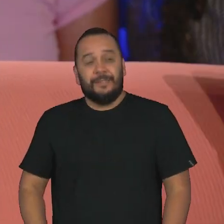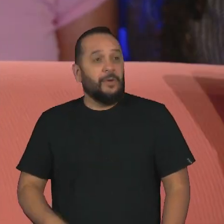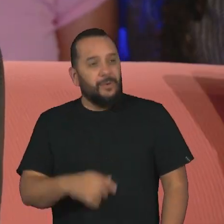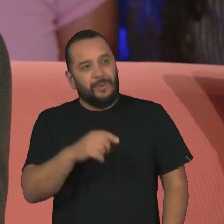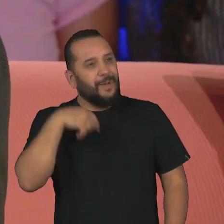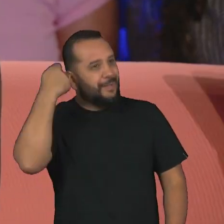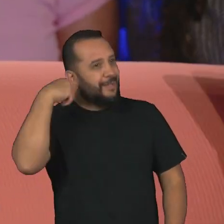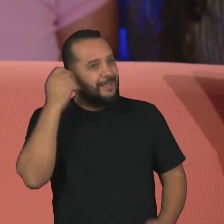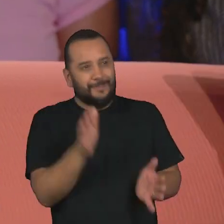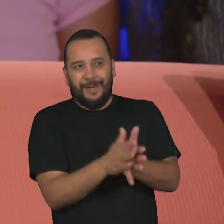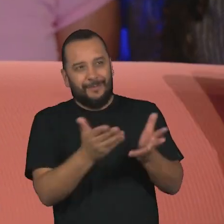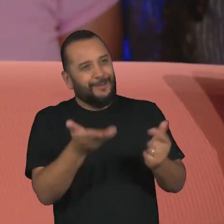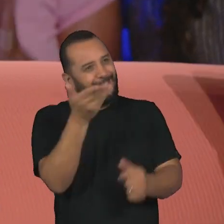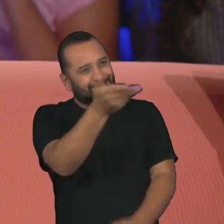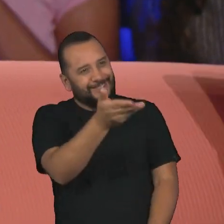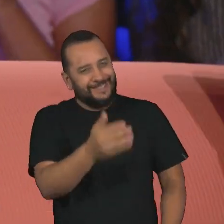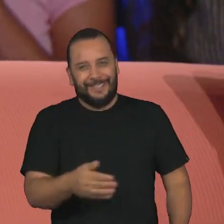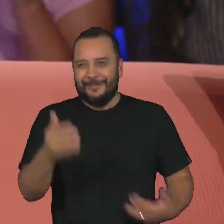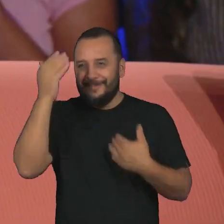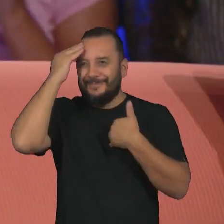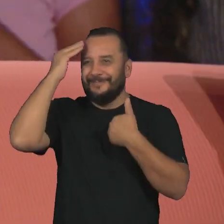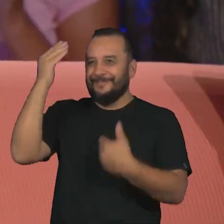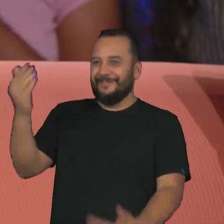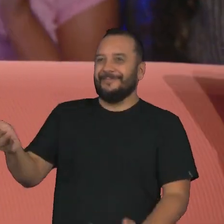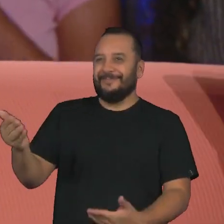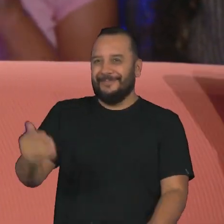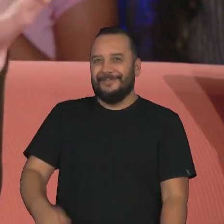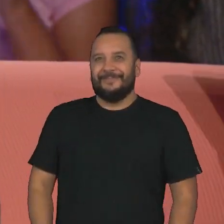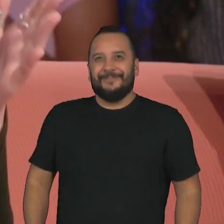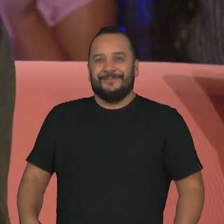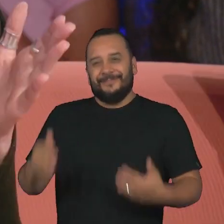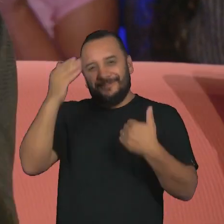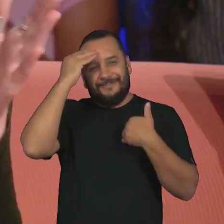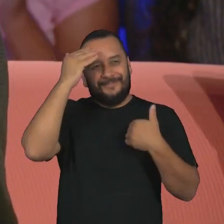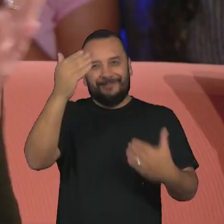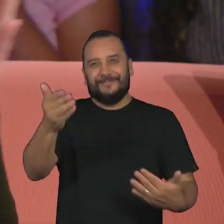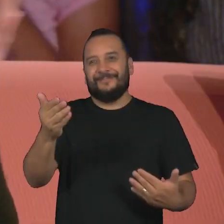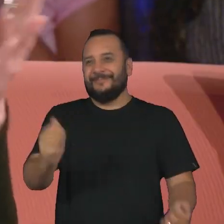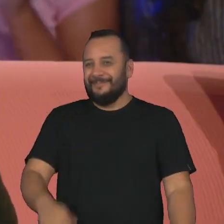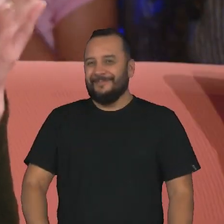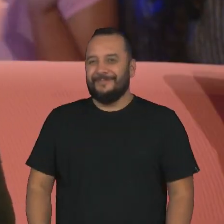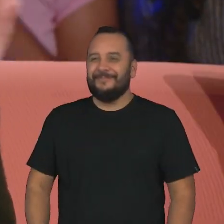né? Obrigado, Carolina Chalita. Obrigada, Obrigado, Gabriel. obrigado. Obrigada.